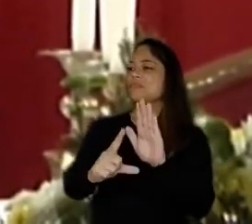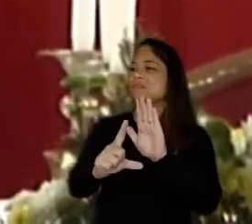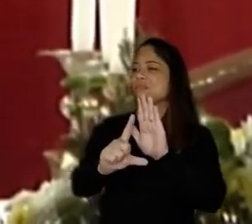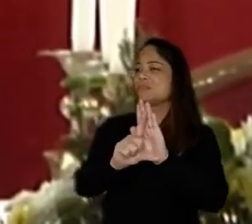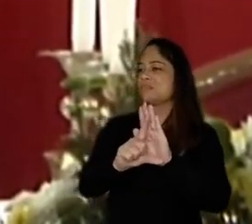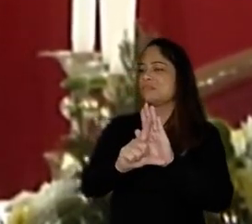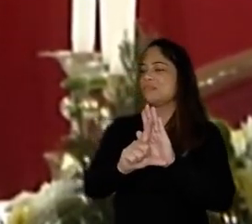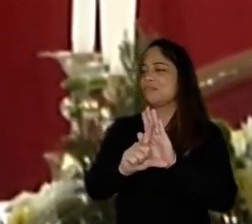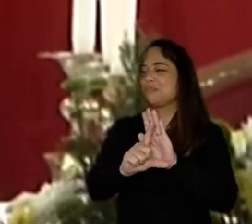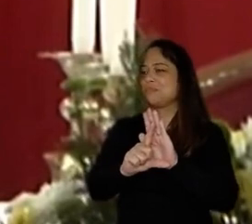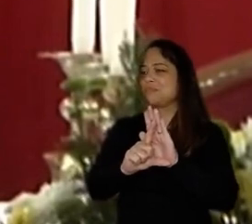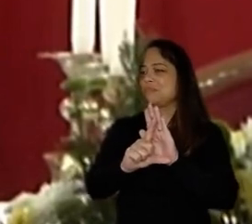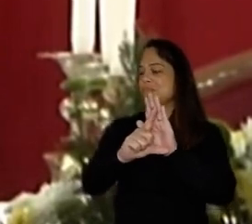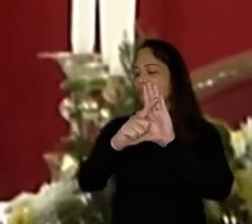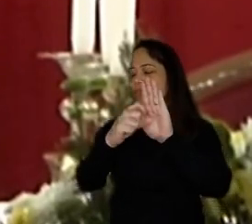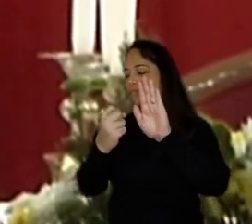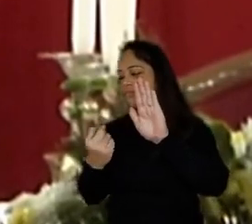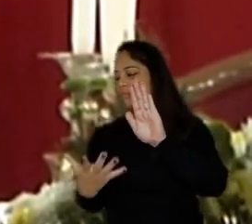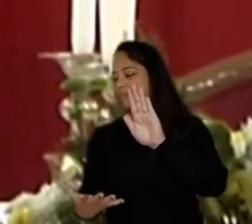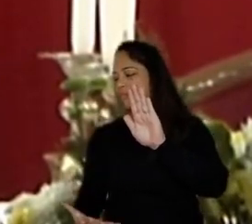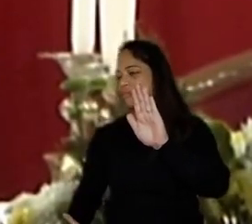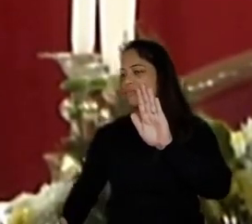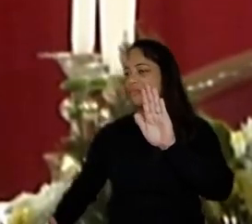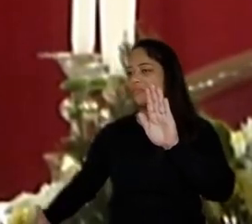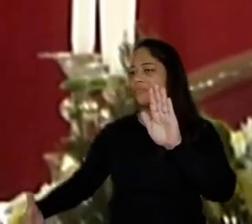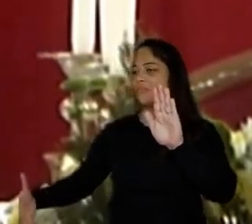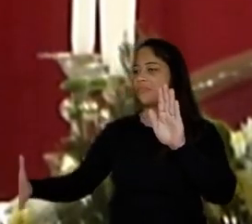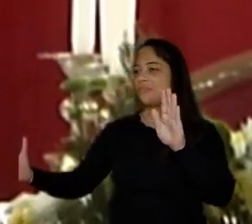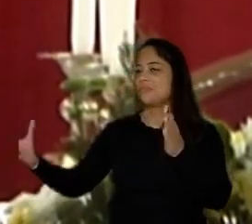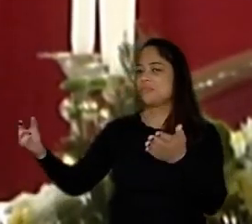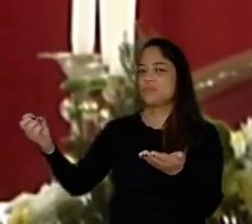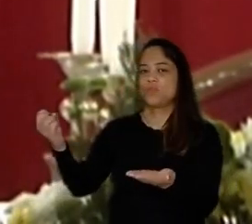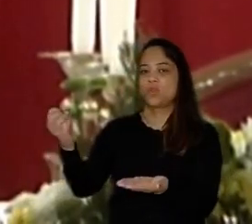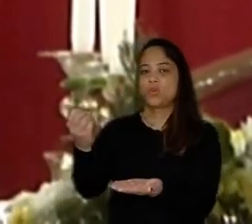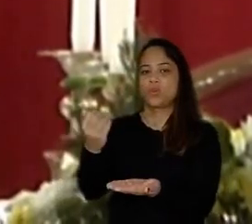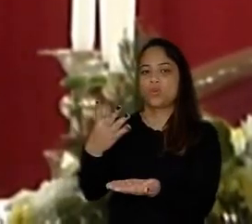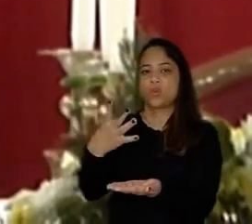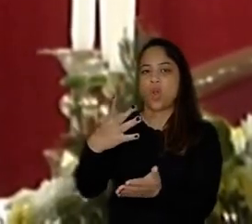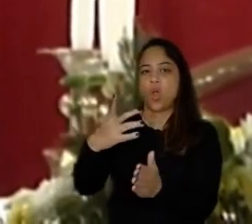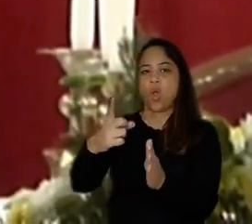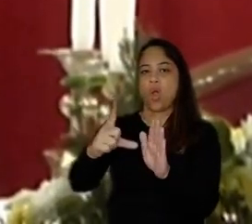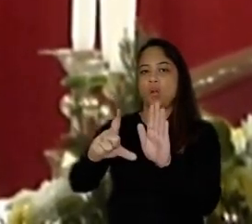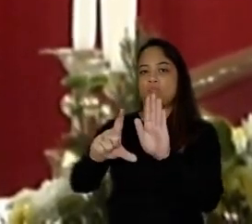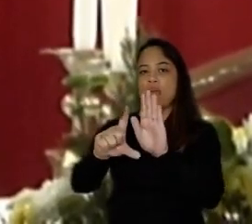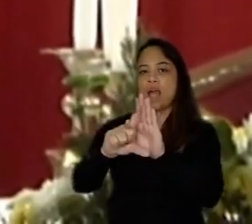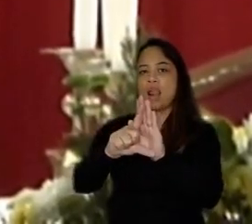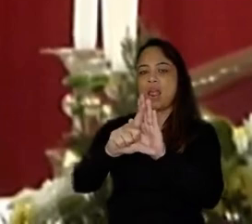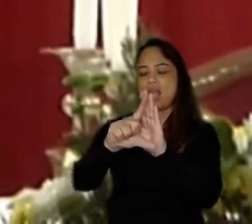Testamento deu a